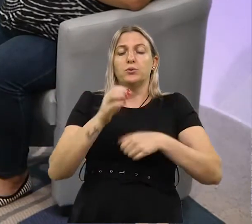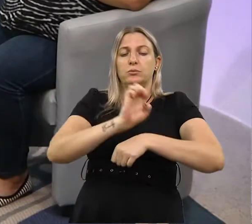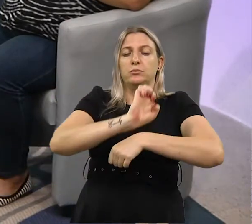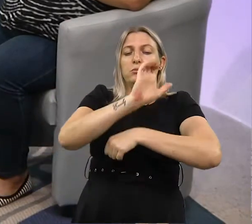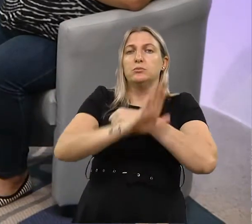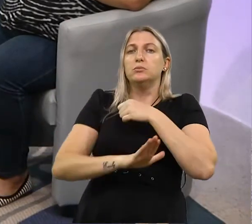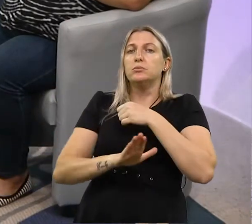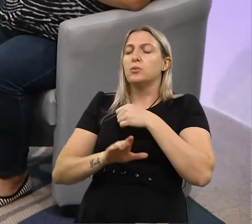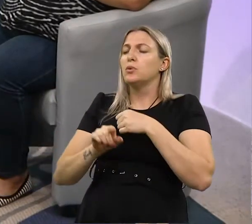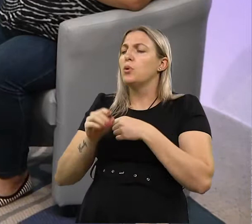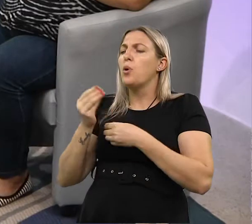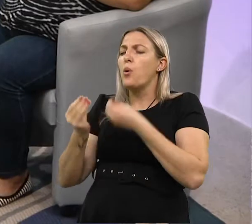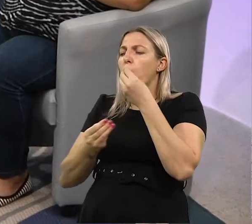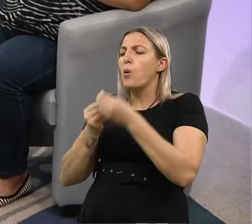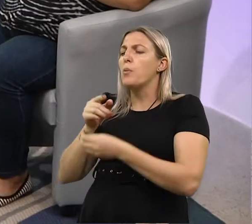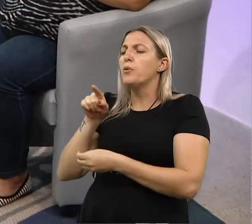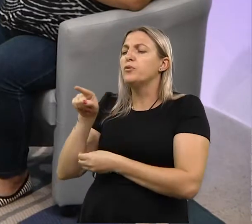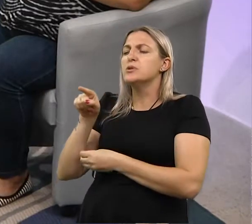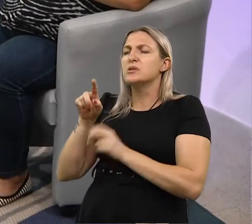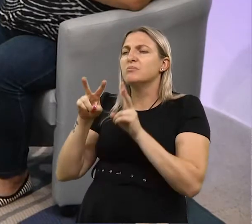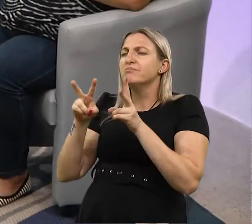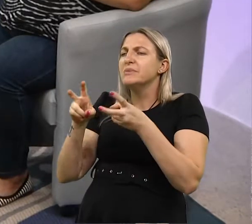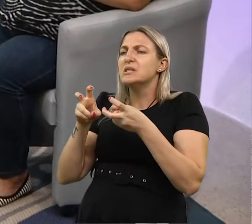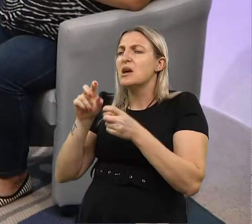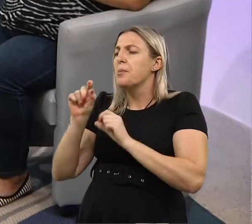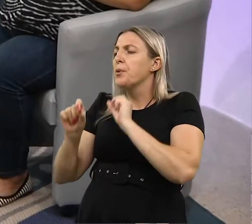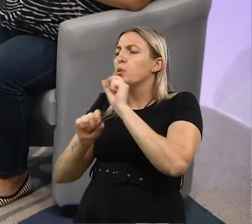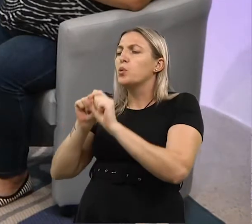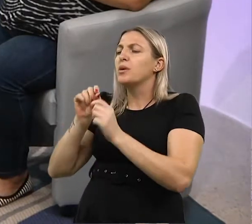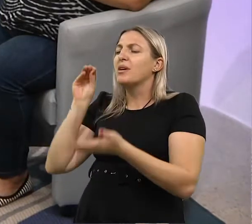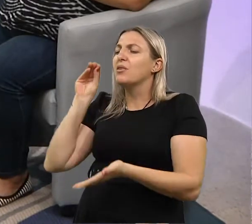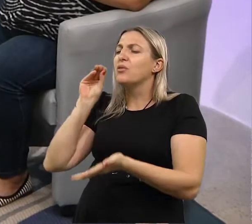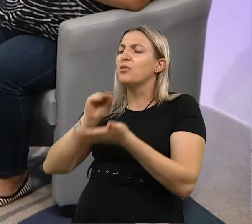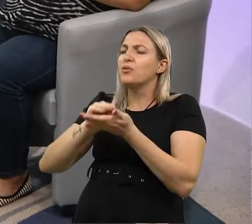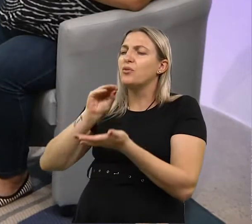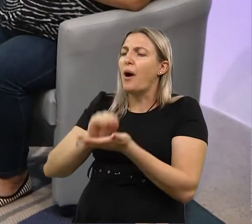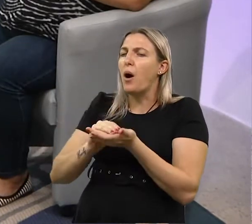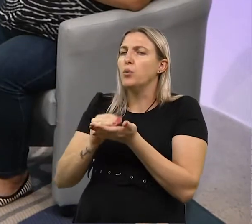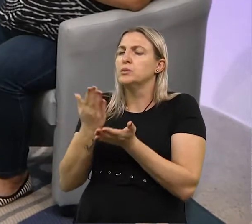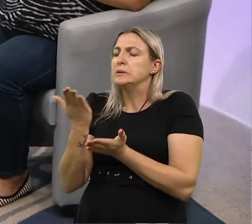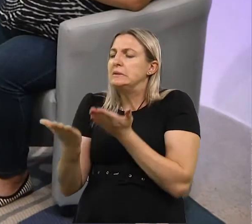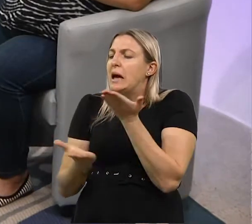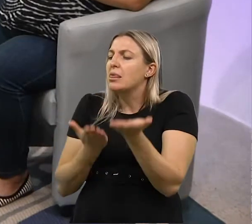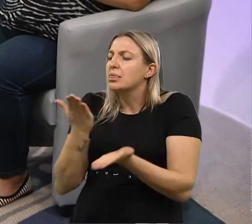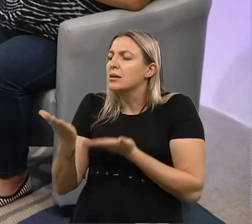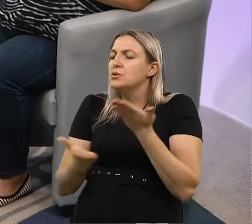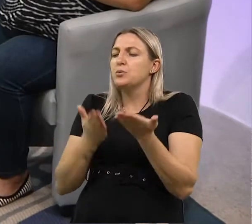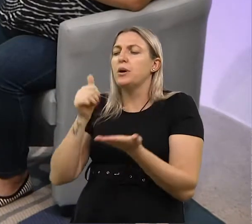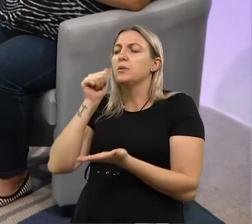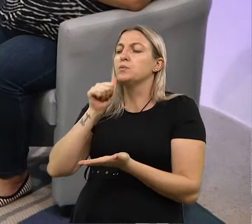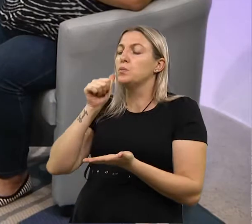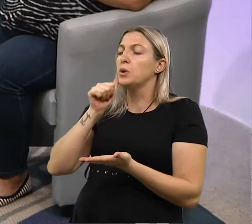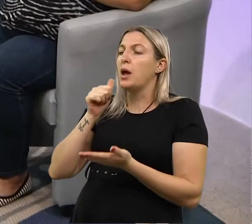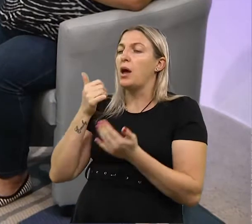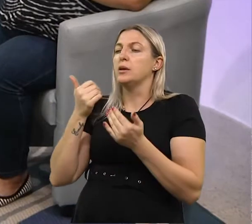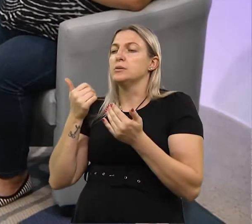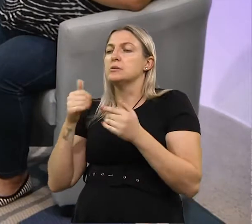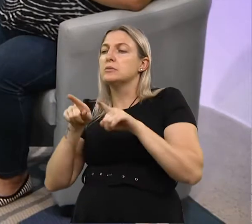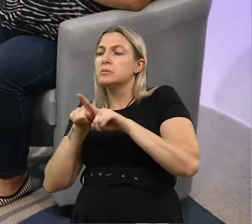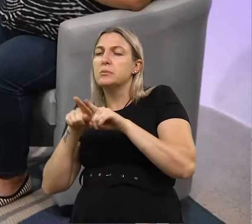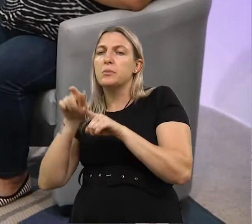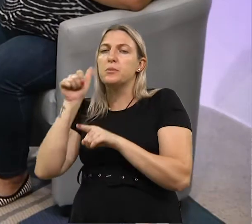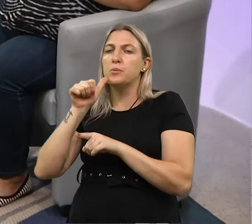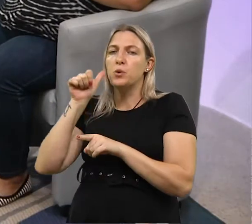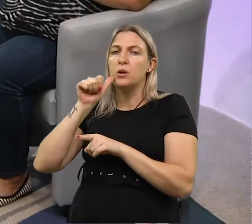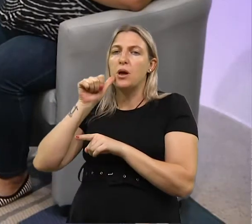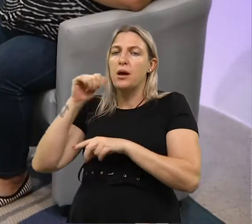o que tu achas, assim, que seria uma grande carência em relação ao atendimento para as mulheres? Até mulheres vítimas de